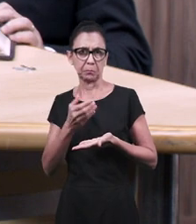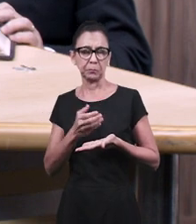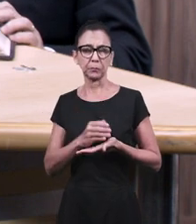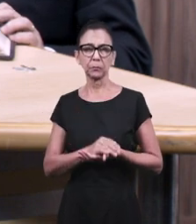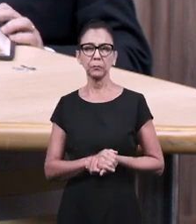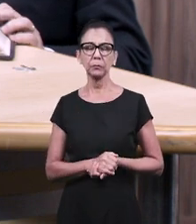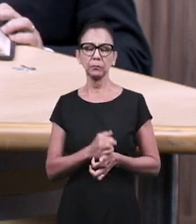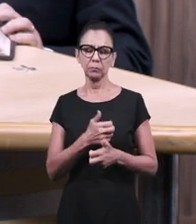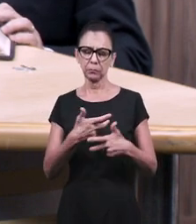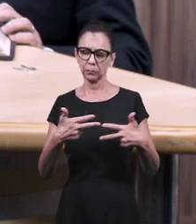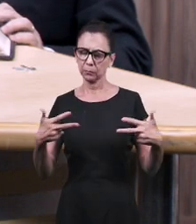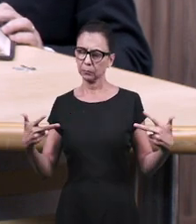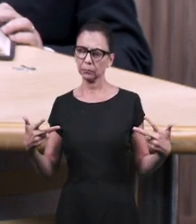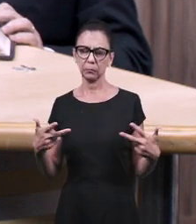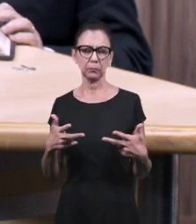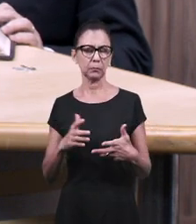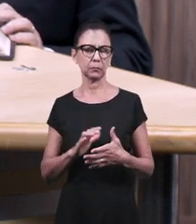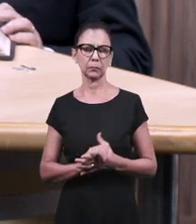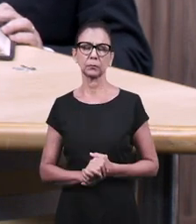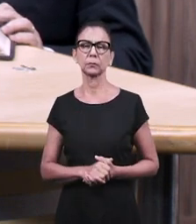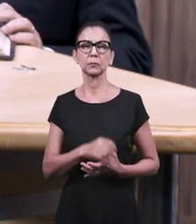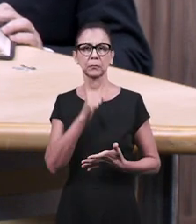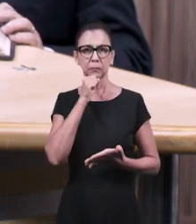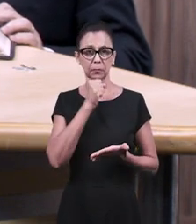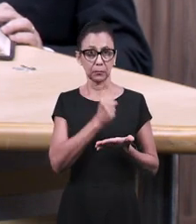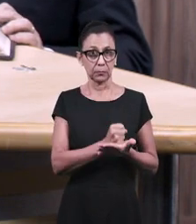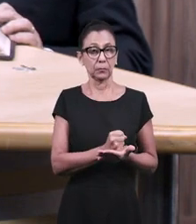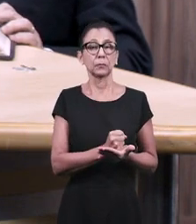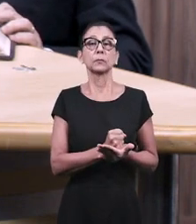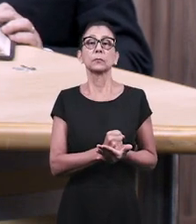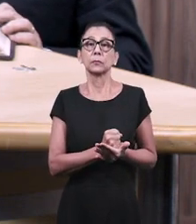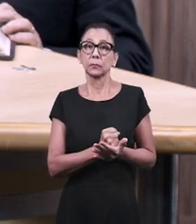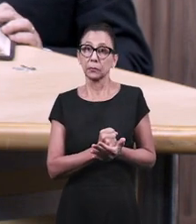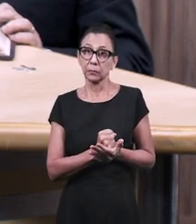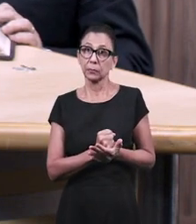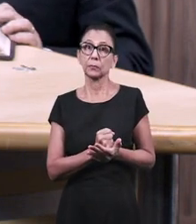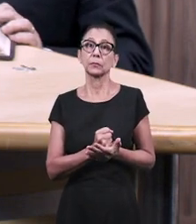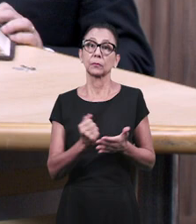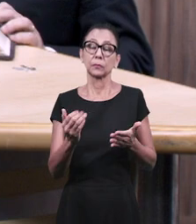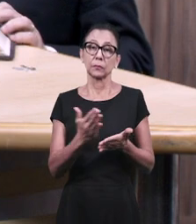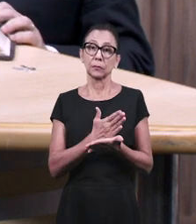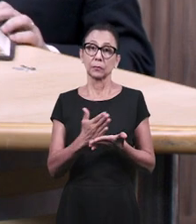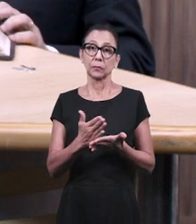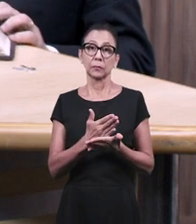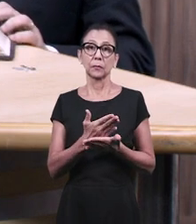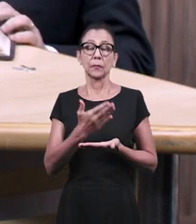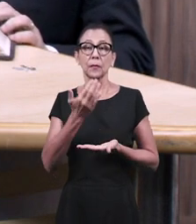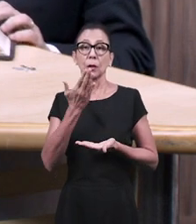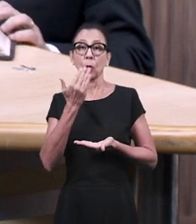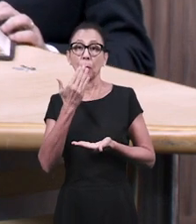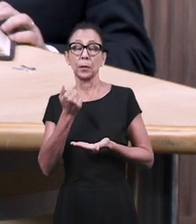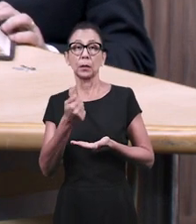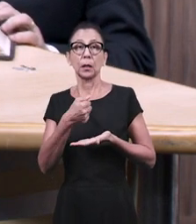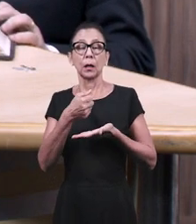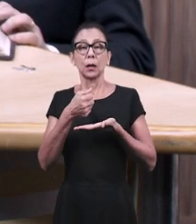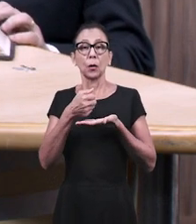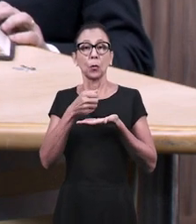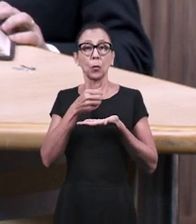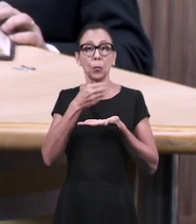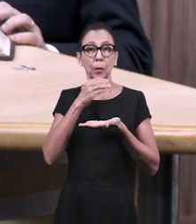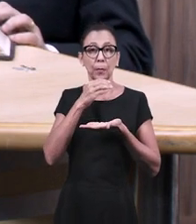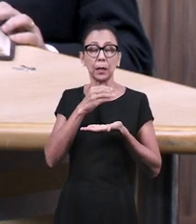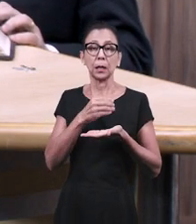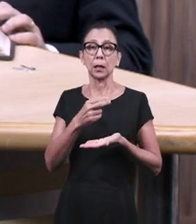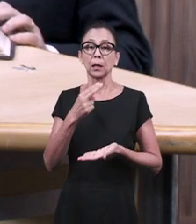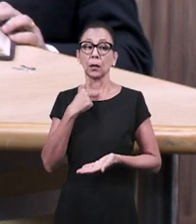comer, que o Velho Testamento tinha também restrições de comidas e bebidas. Ninguém vos julgue por causa